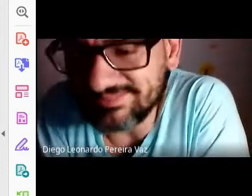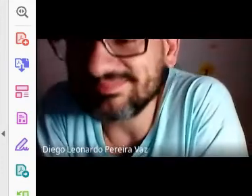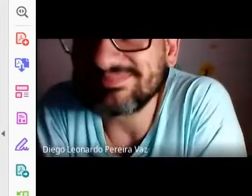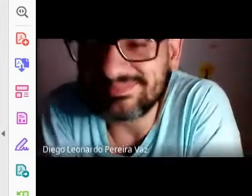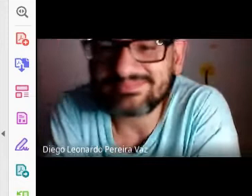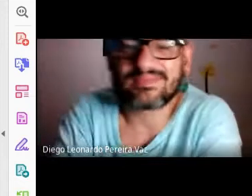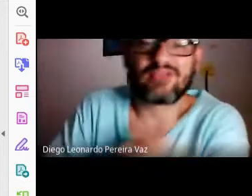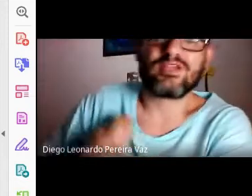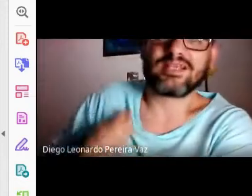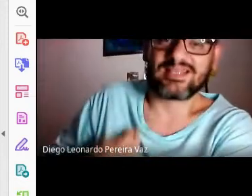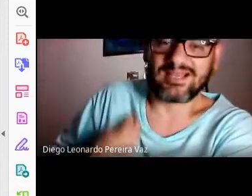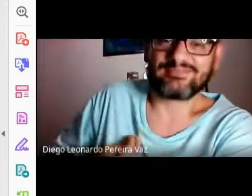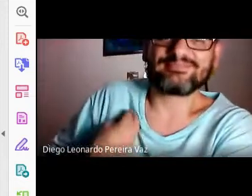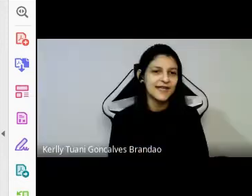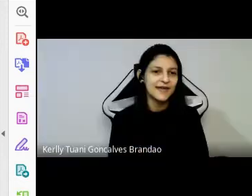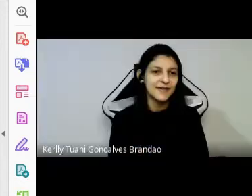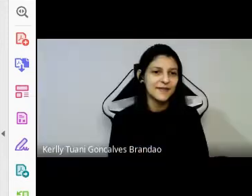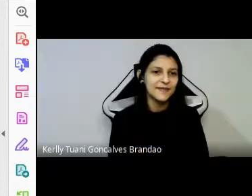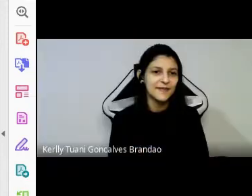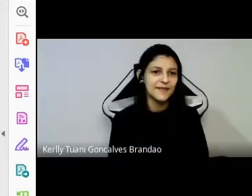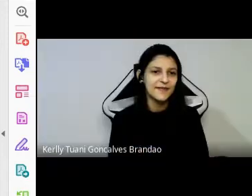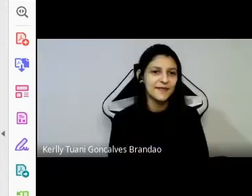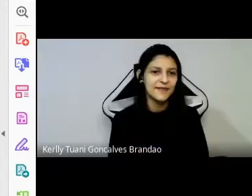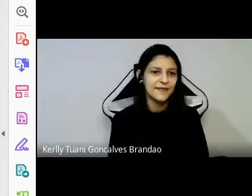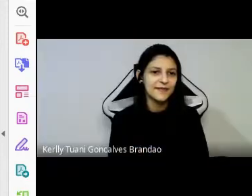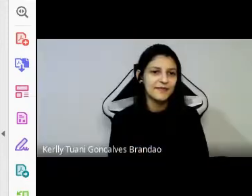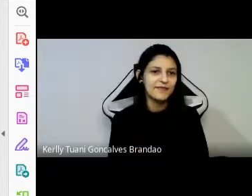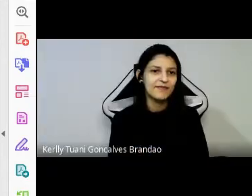Angina. Isso mesmo,